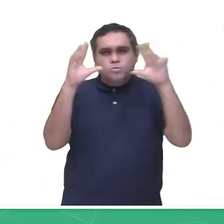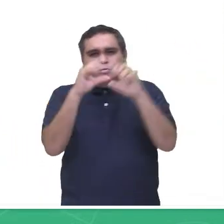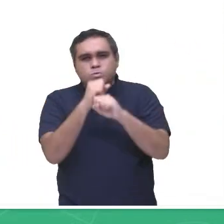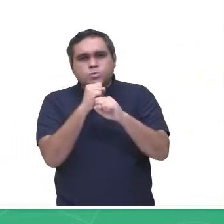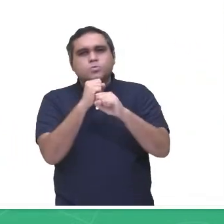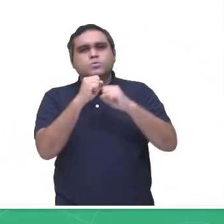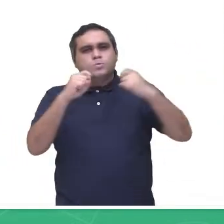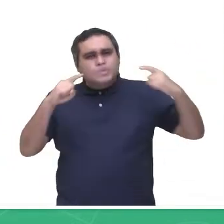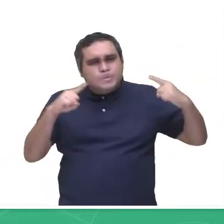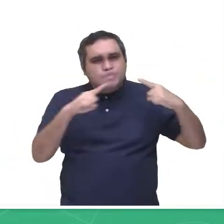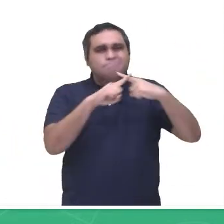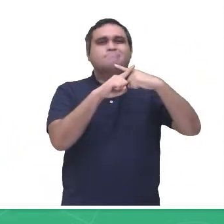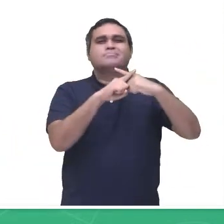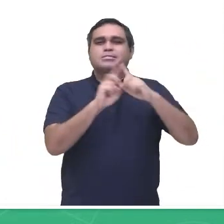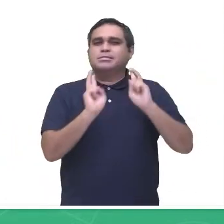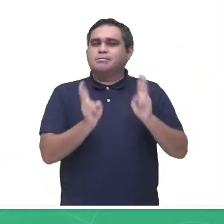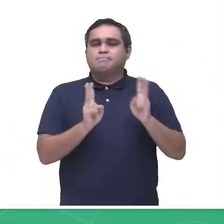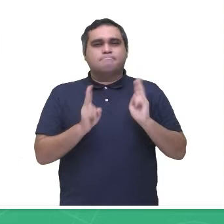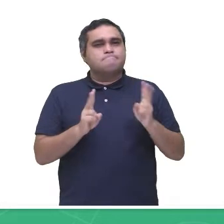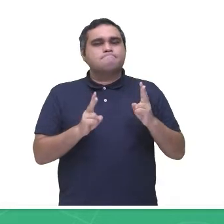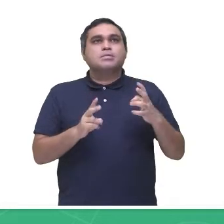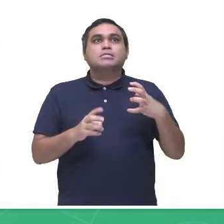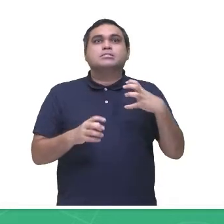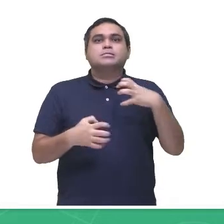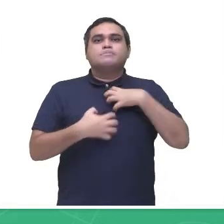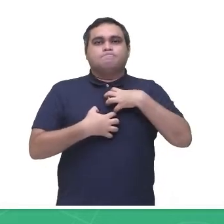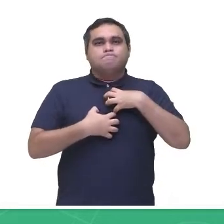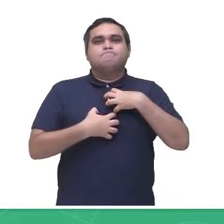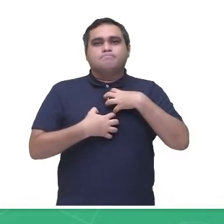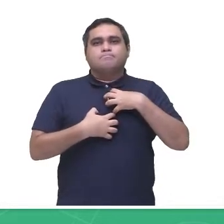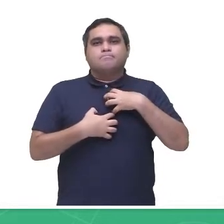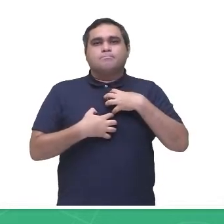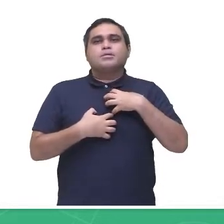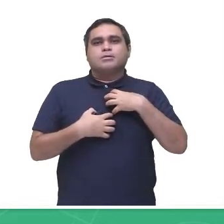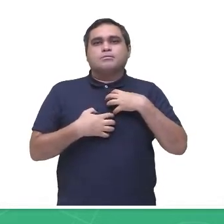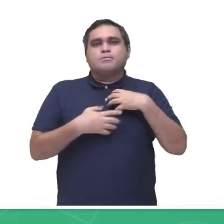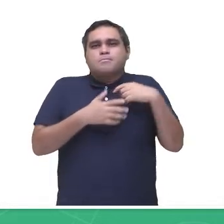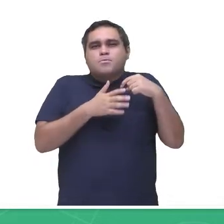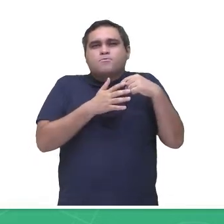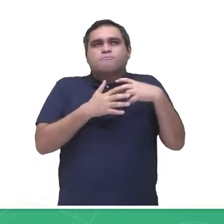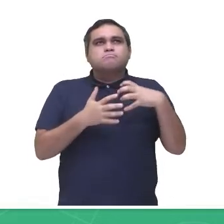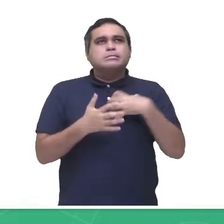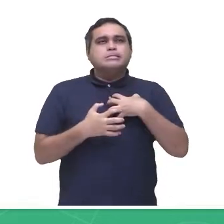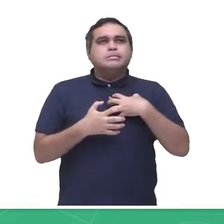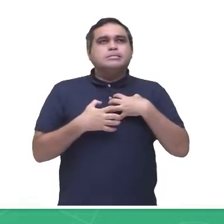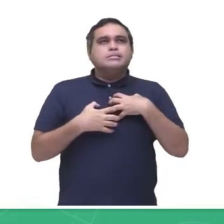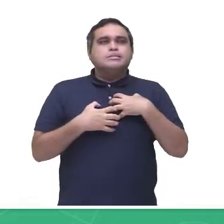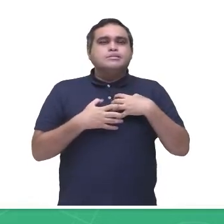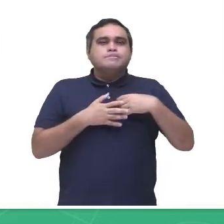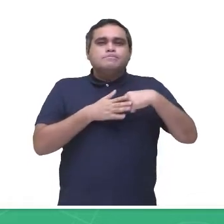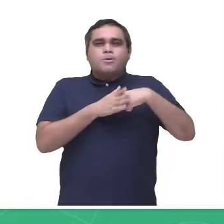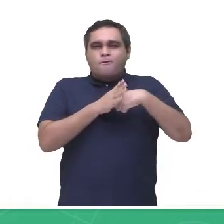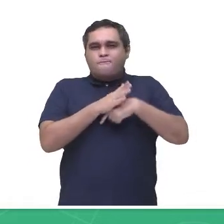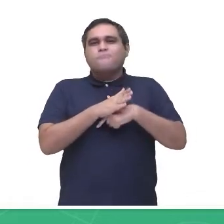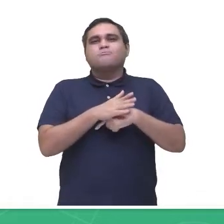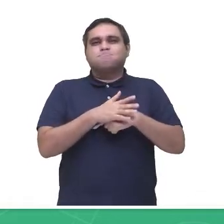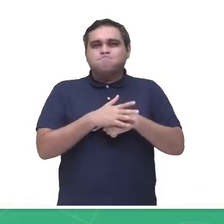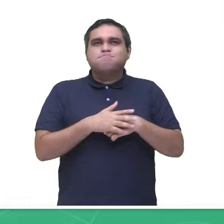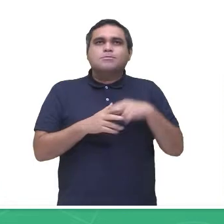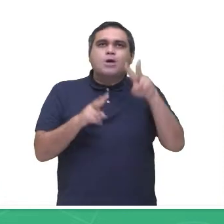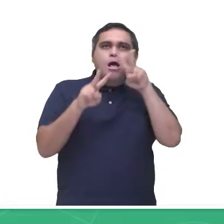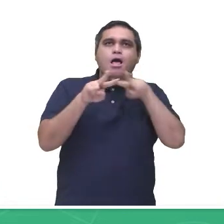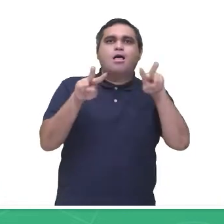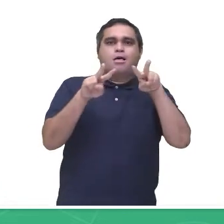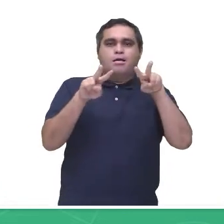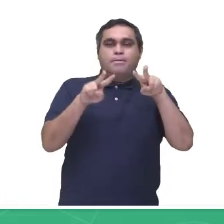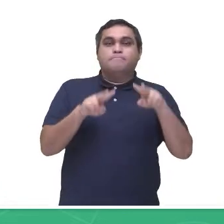visava intensificar a sensação de profundidade. Aquilo que eu falei para vocês no começo. Realista,